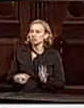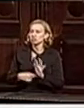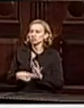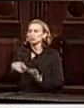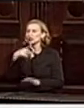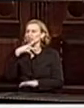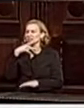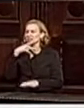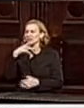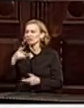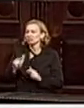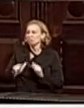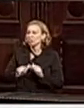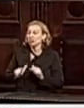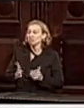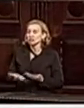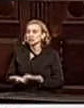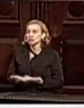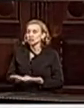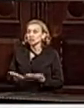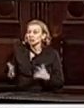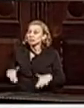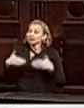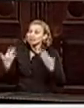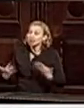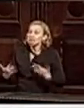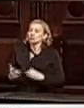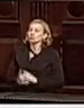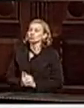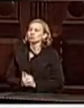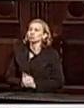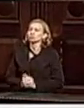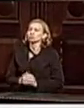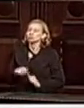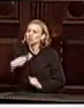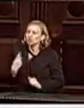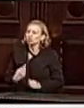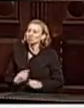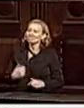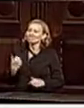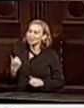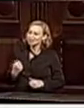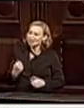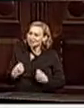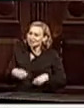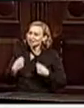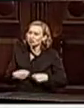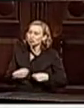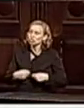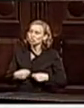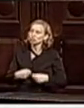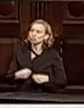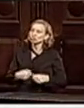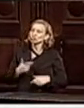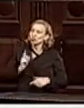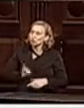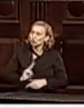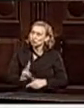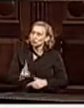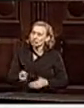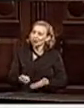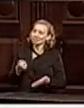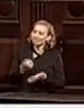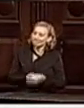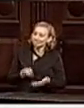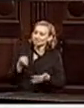casa. Então, isto daí nós vamos continuar a cobrar de